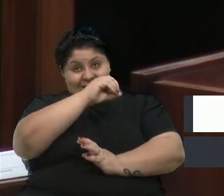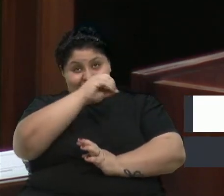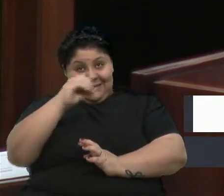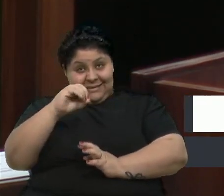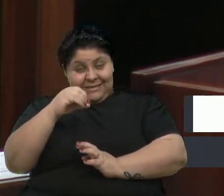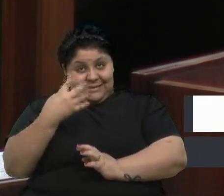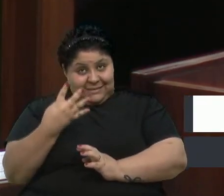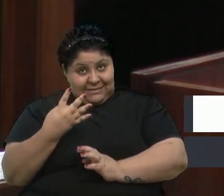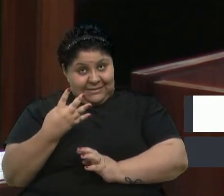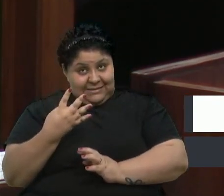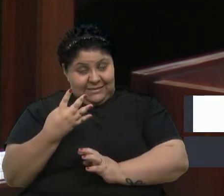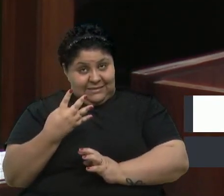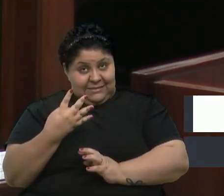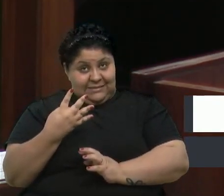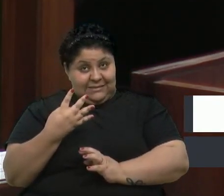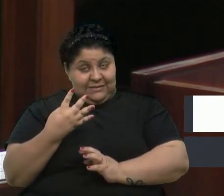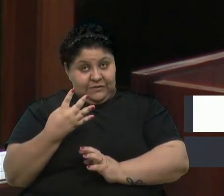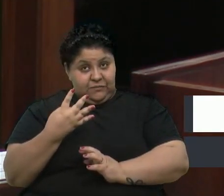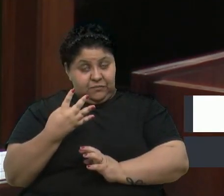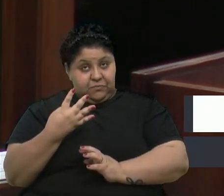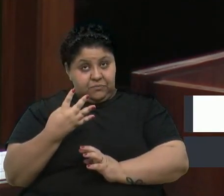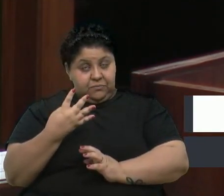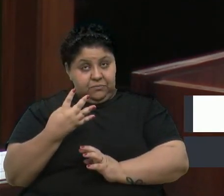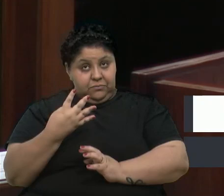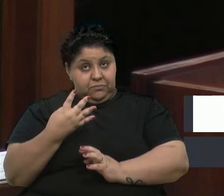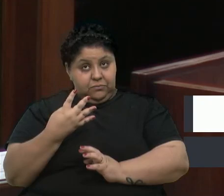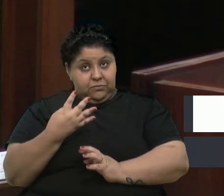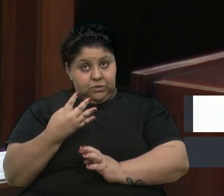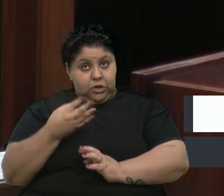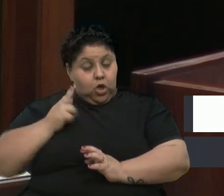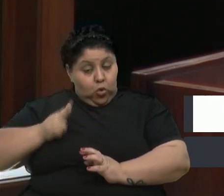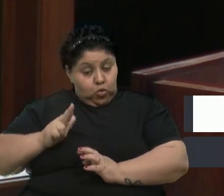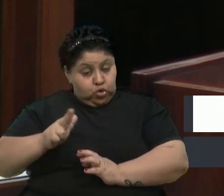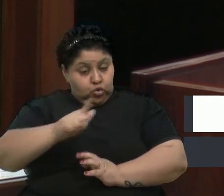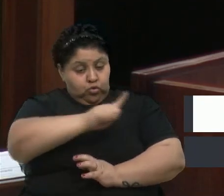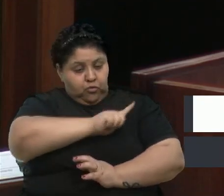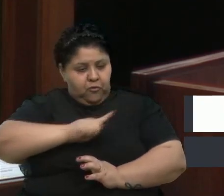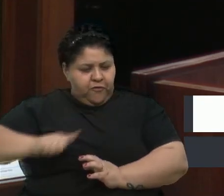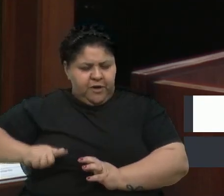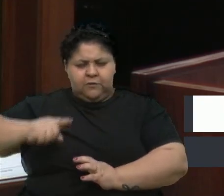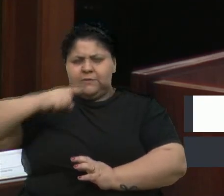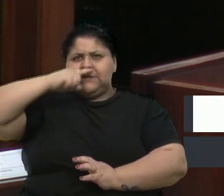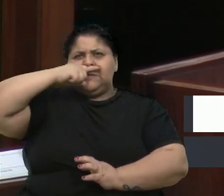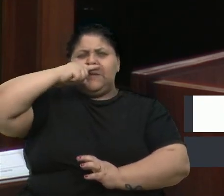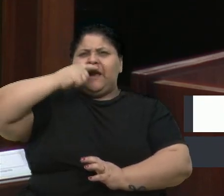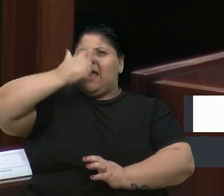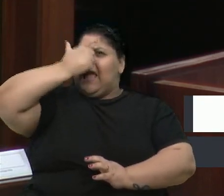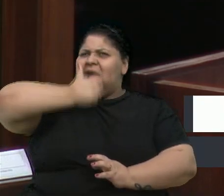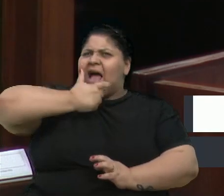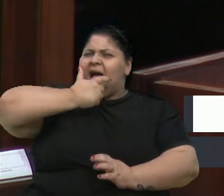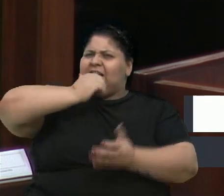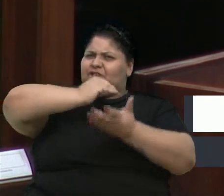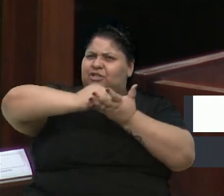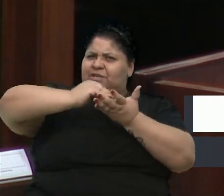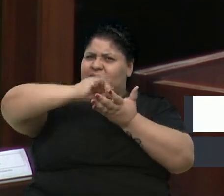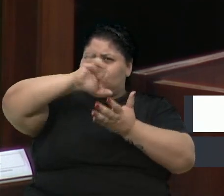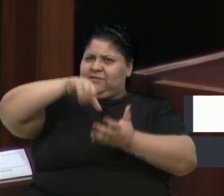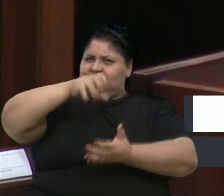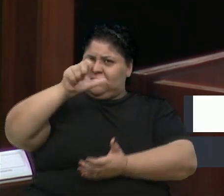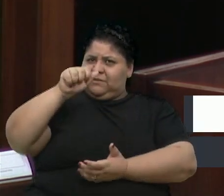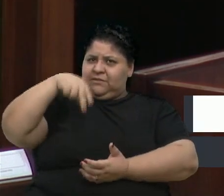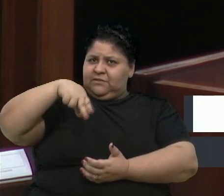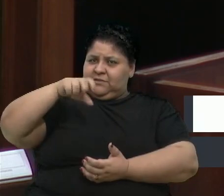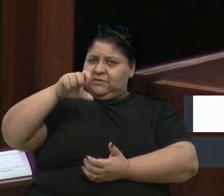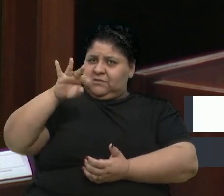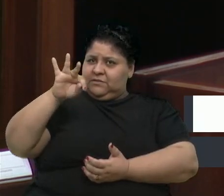e isso seguiu, né, vereador Felipe? No governo Sartori, eu acho que à época a secretária era Janete Tavares,